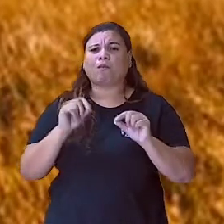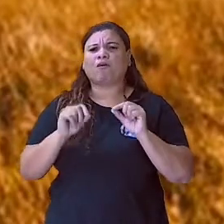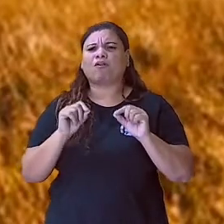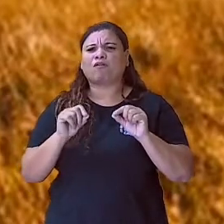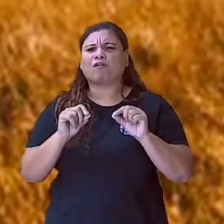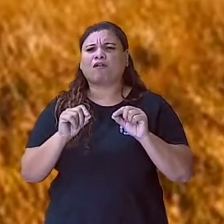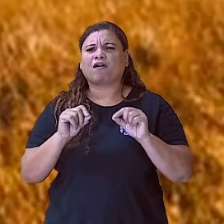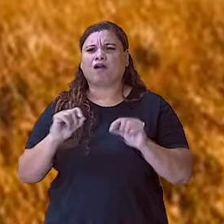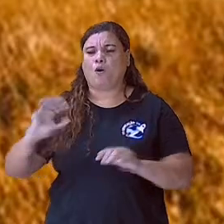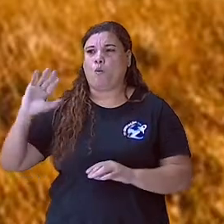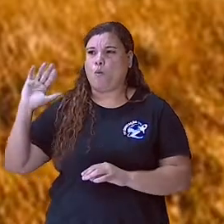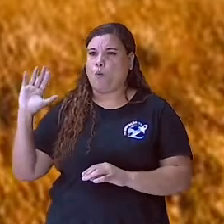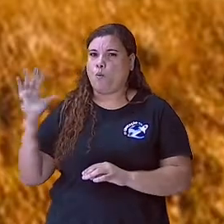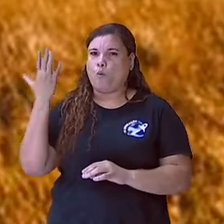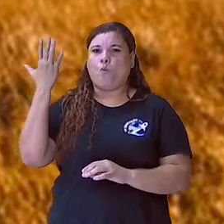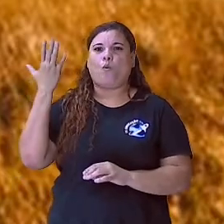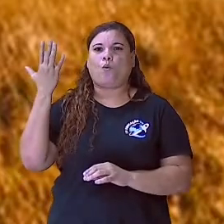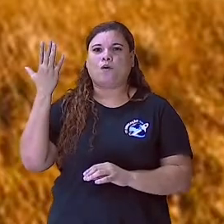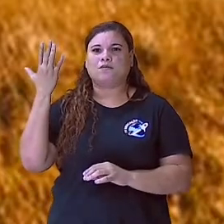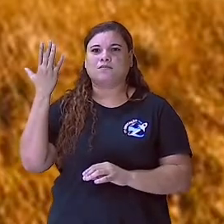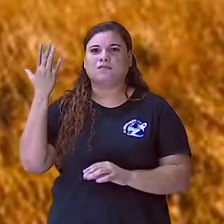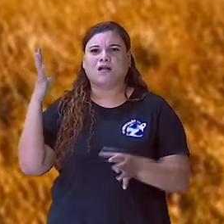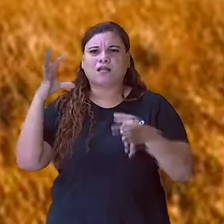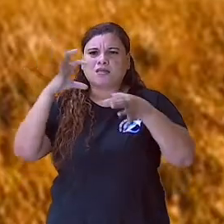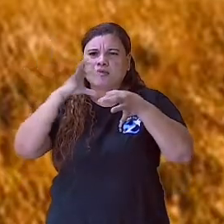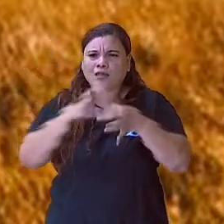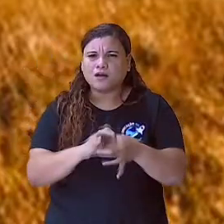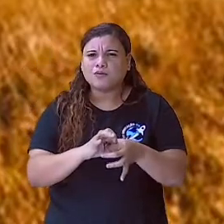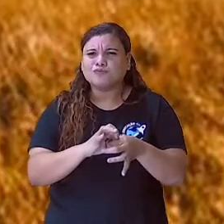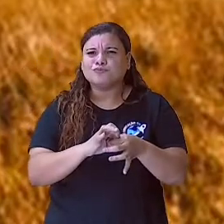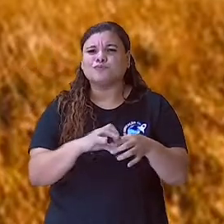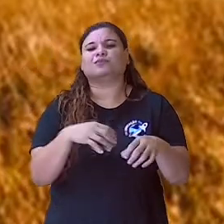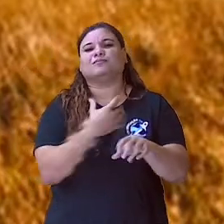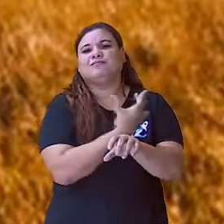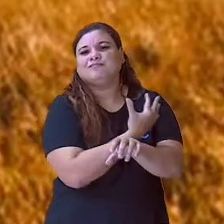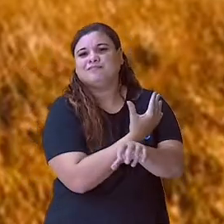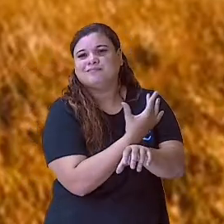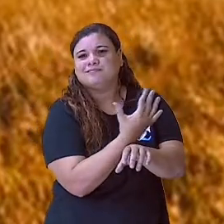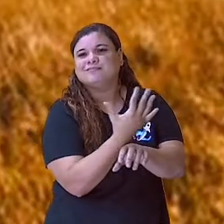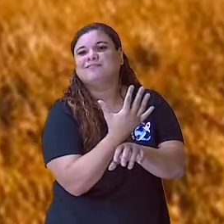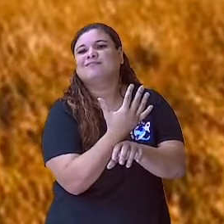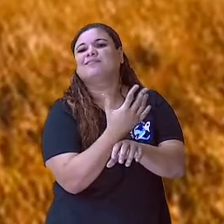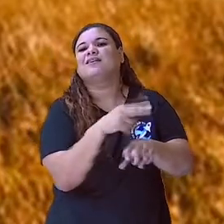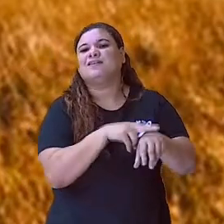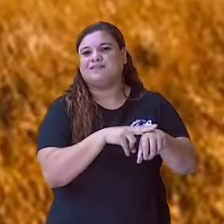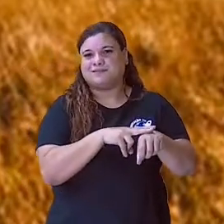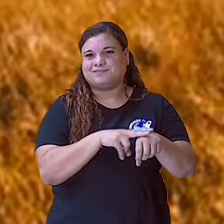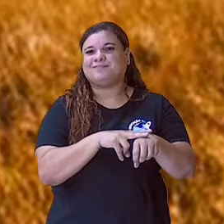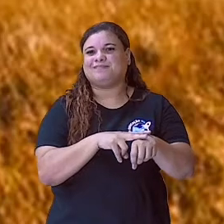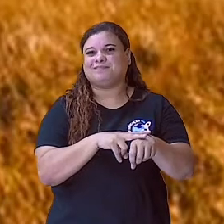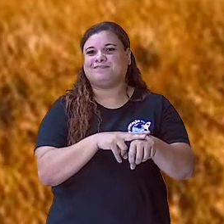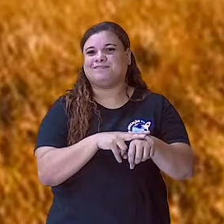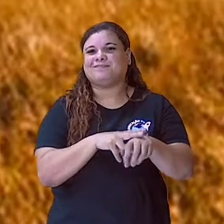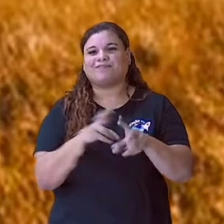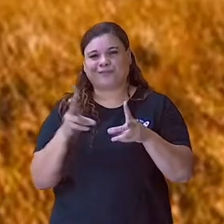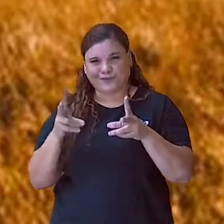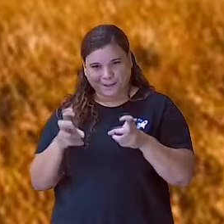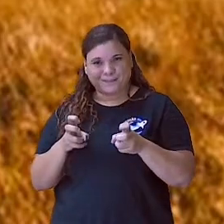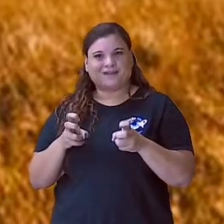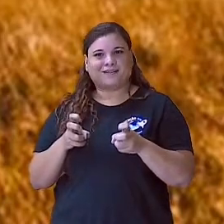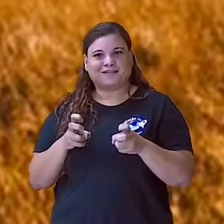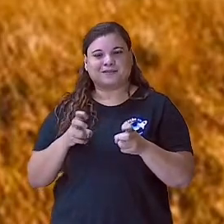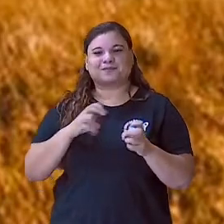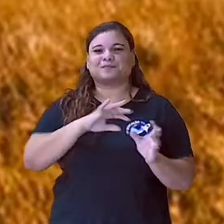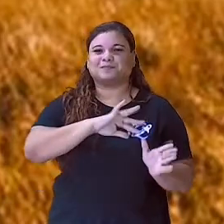está interligada. A influência do clima na vegetação é muito grande,